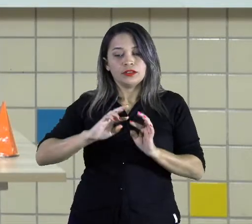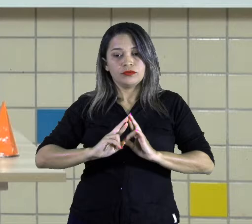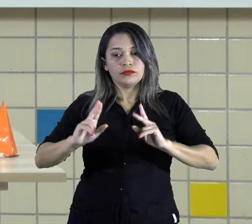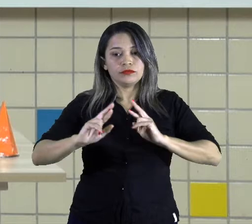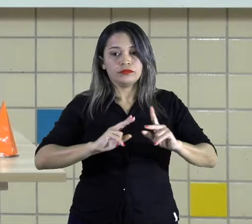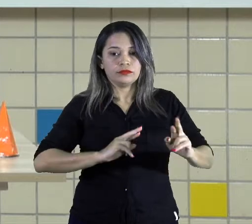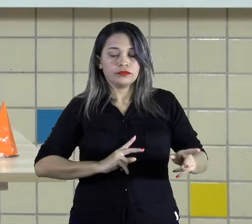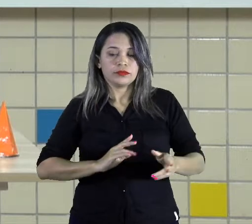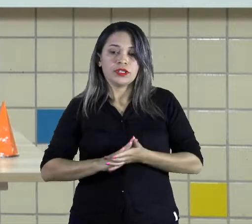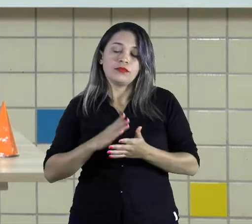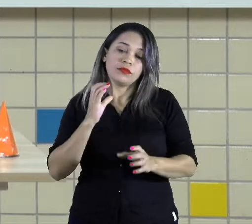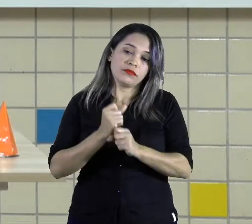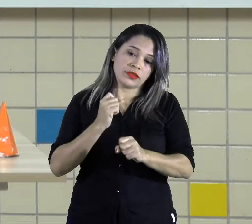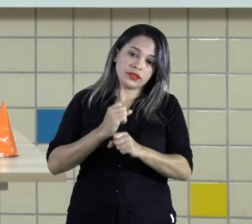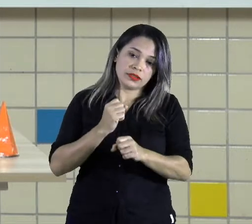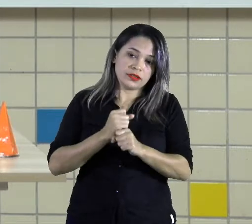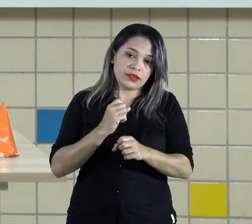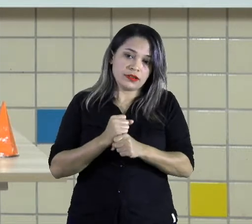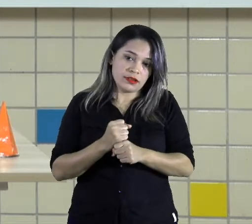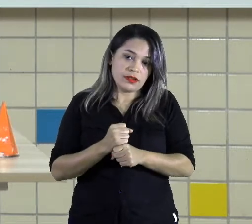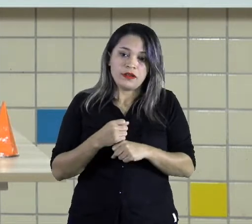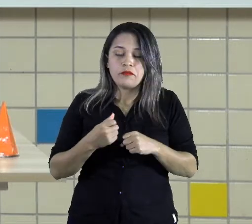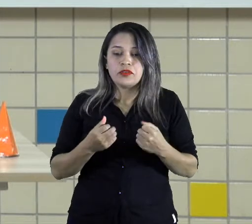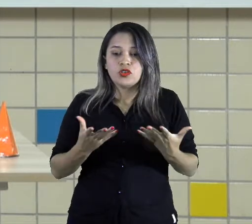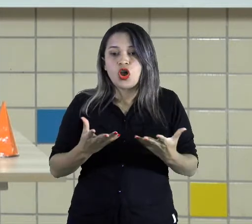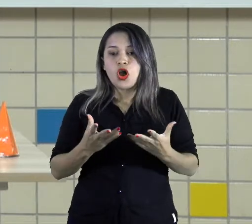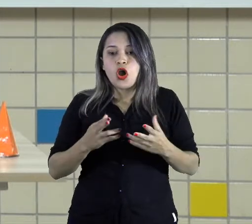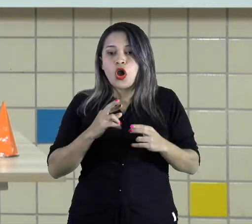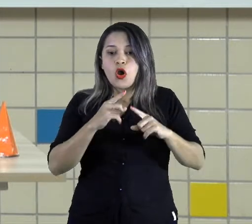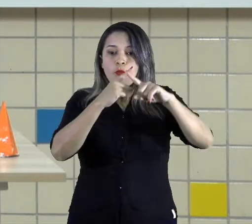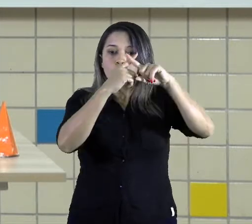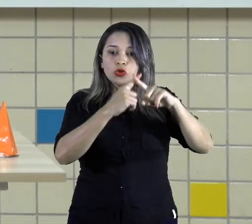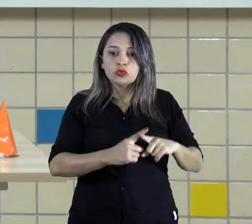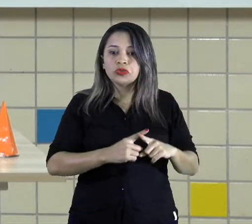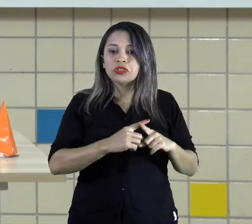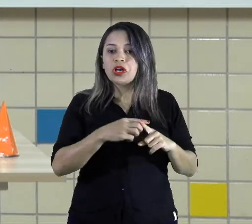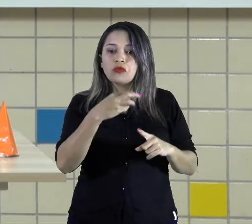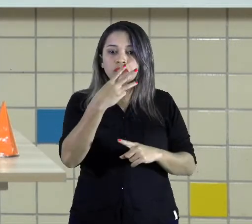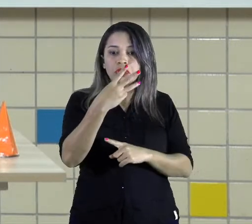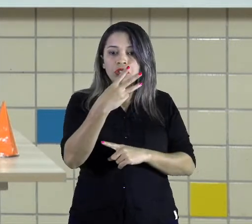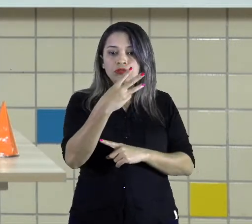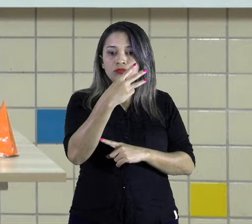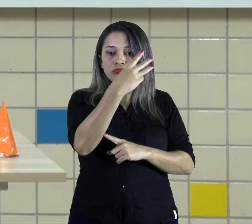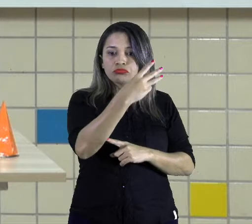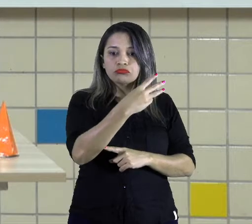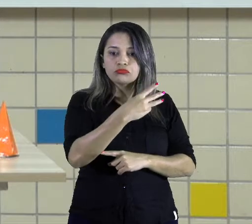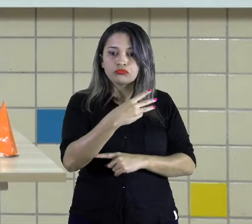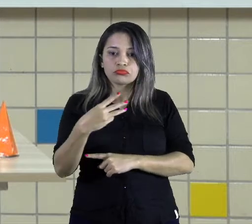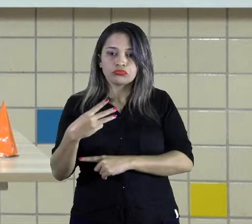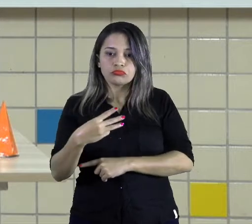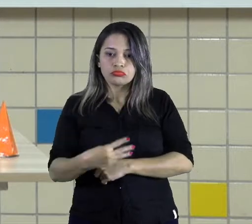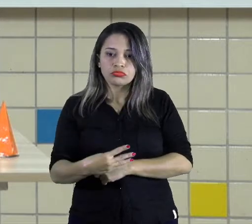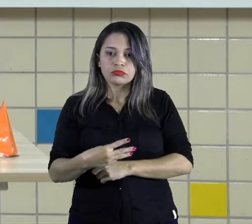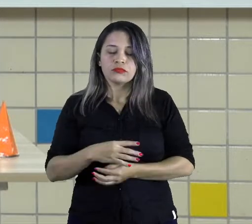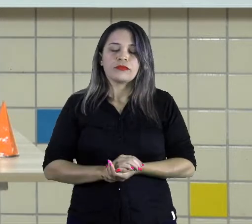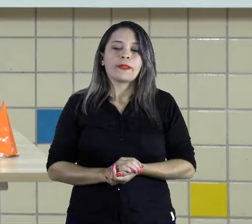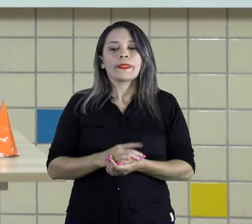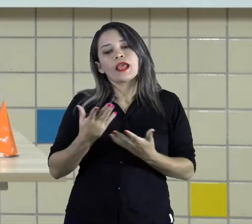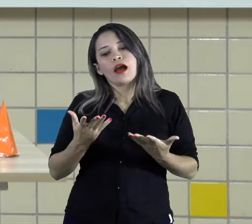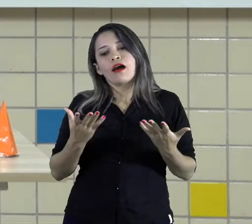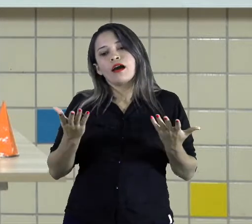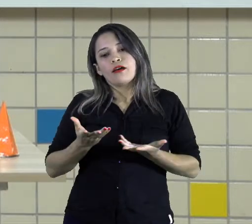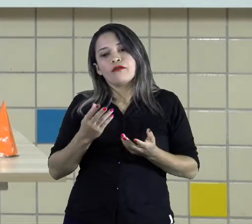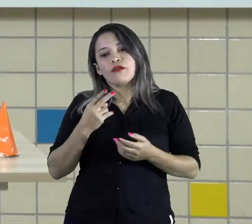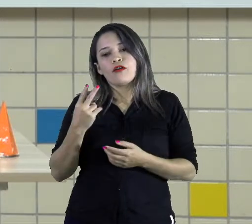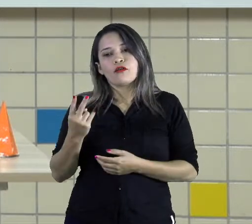eu fazer esse cálculo, pessoal, basta eu multiplicar esses 3 valores. E aí, nós vamos conseguir encontrar o valor